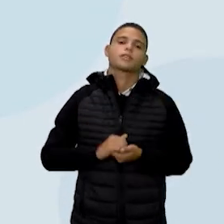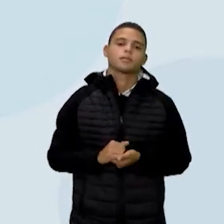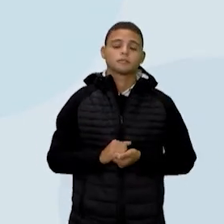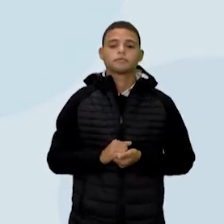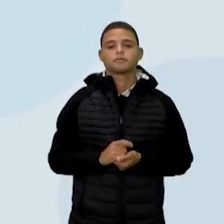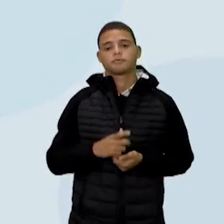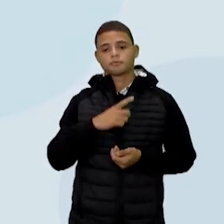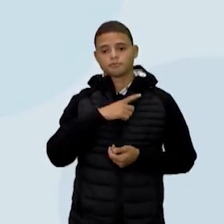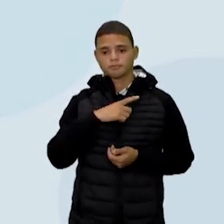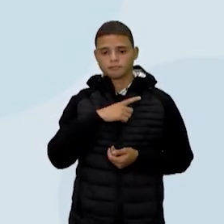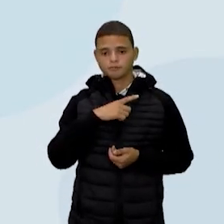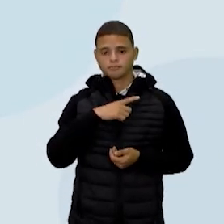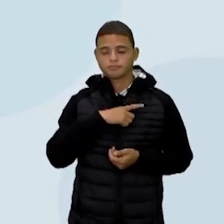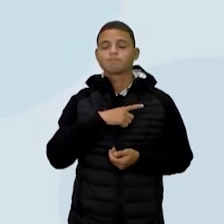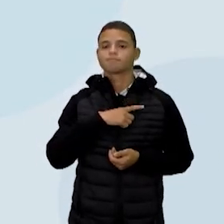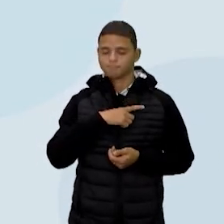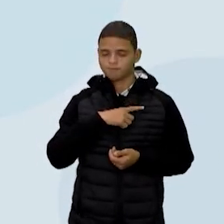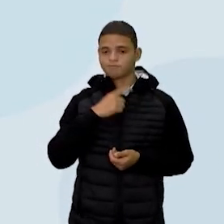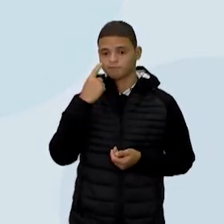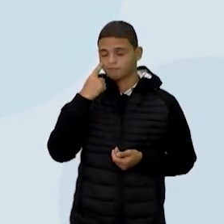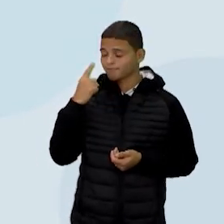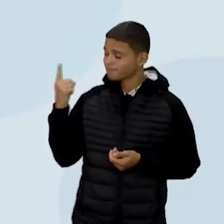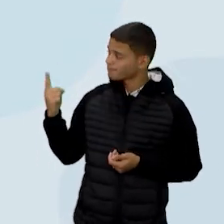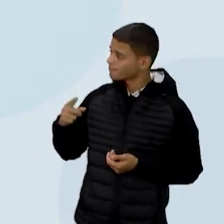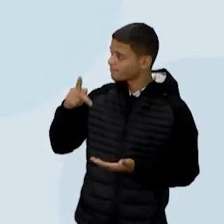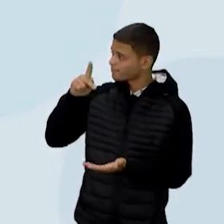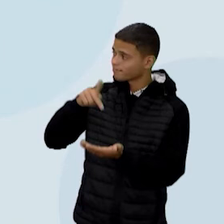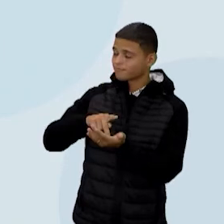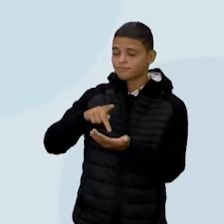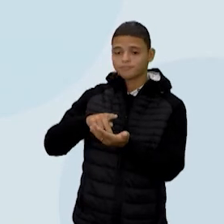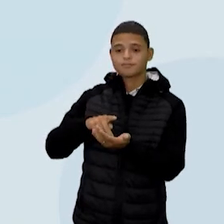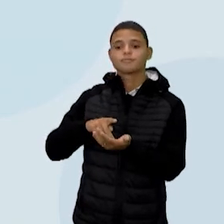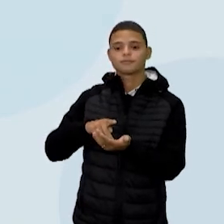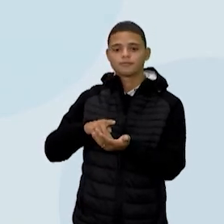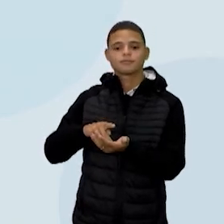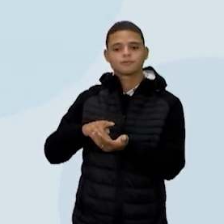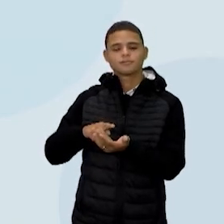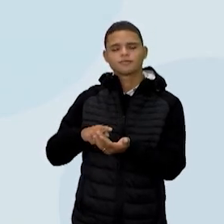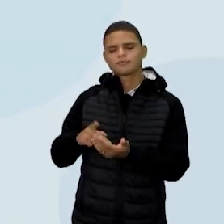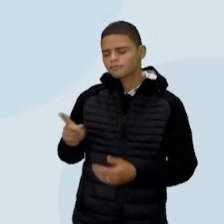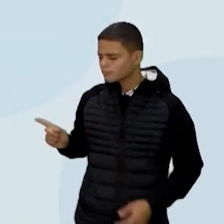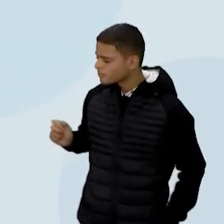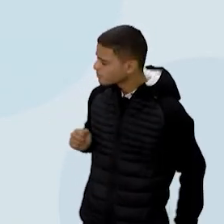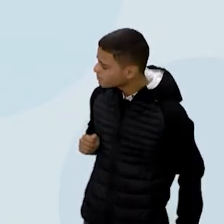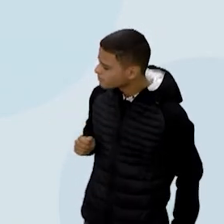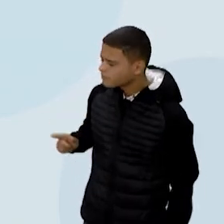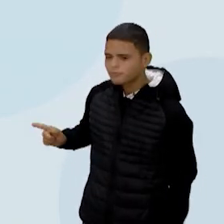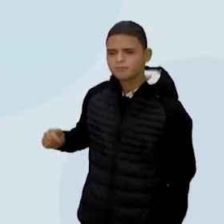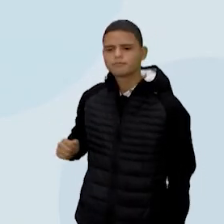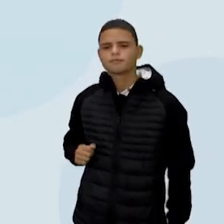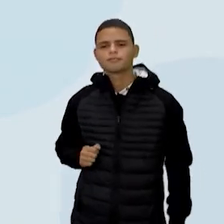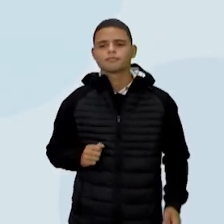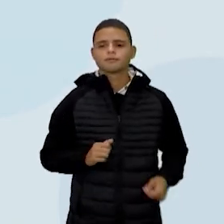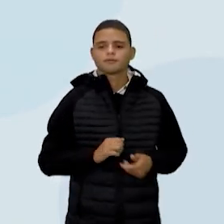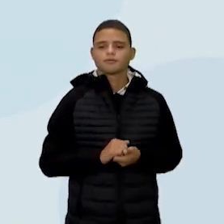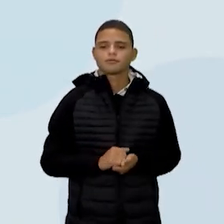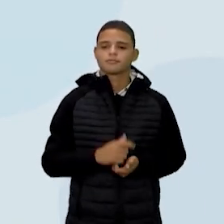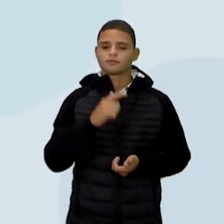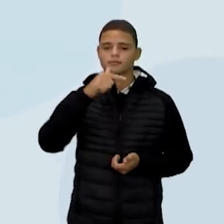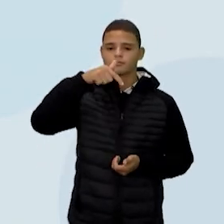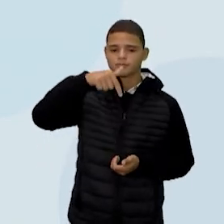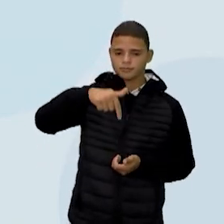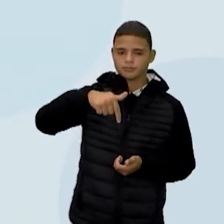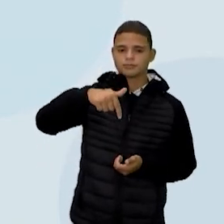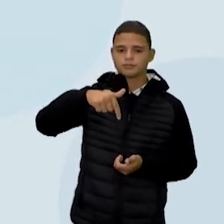sim nós temos aí a proporcionalidade, tá ok, perfeito. Já na segunda, nós temos 7 para 5